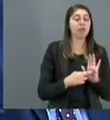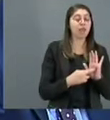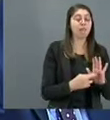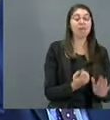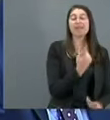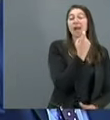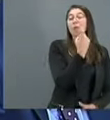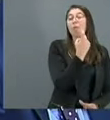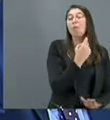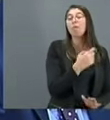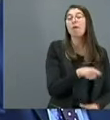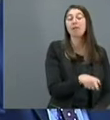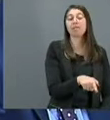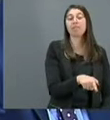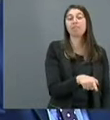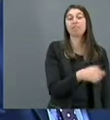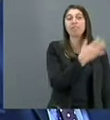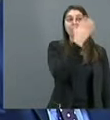por nós?